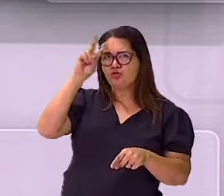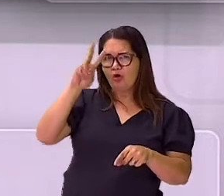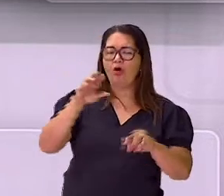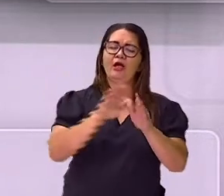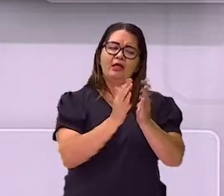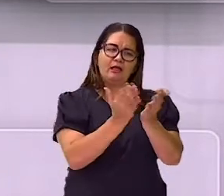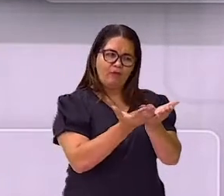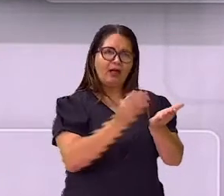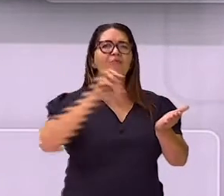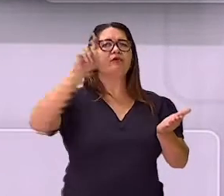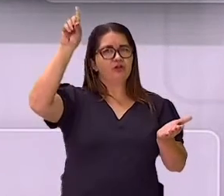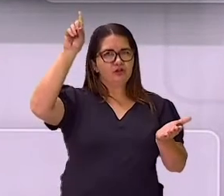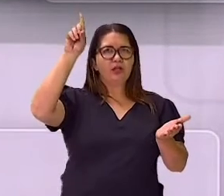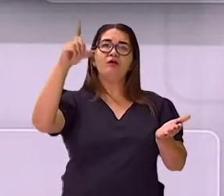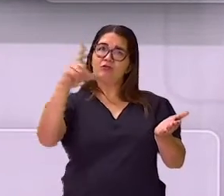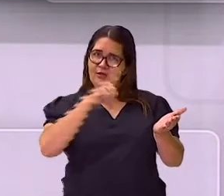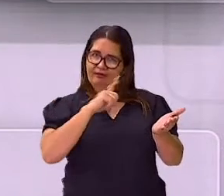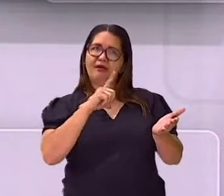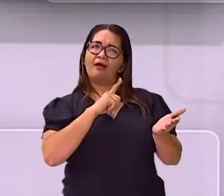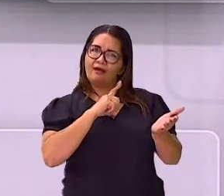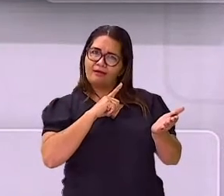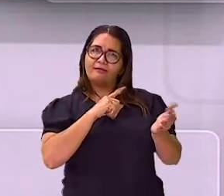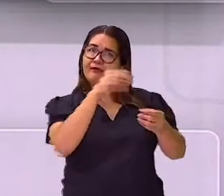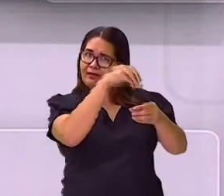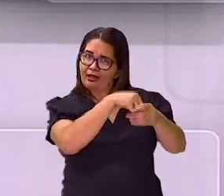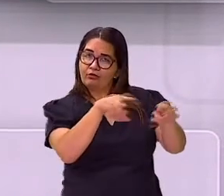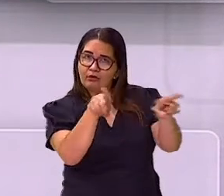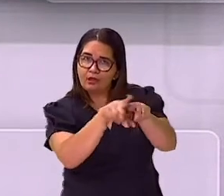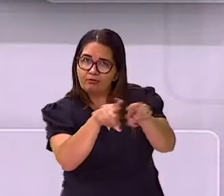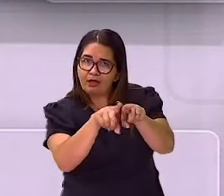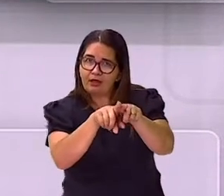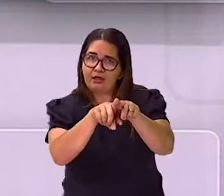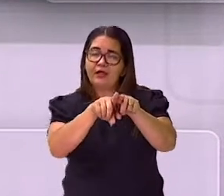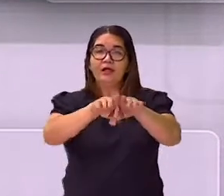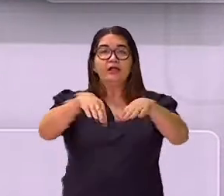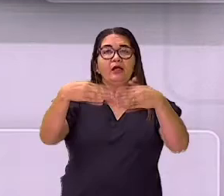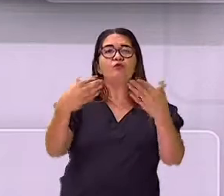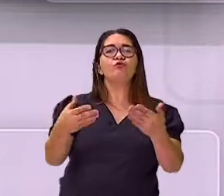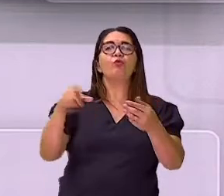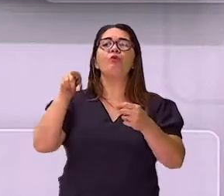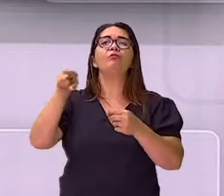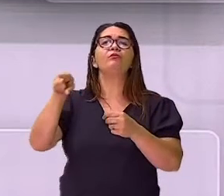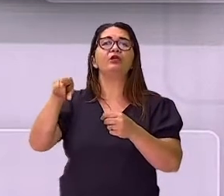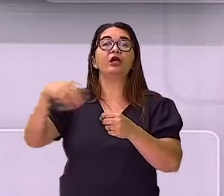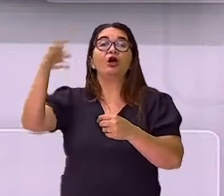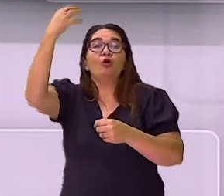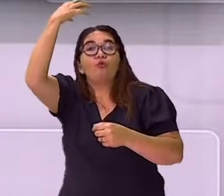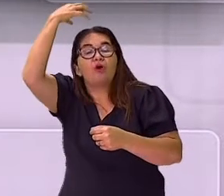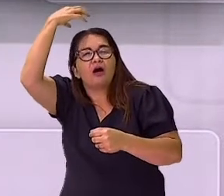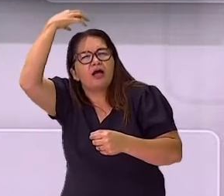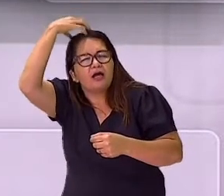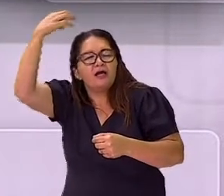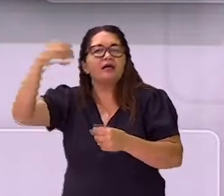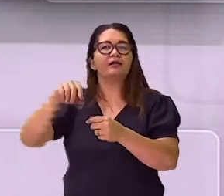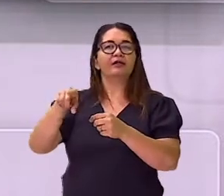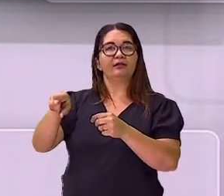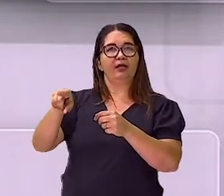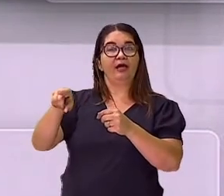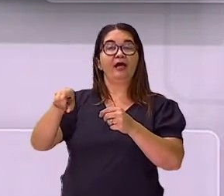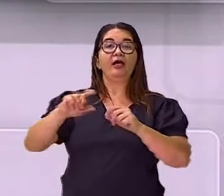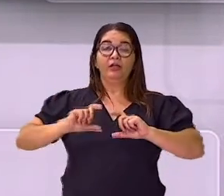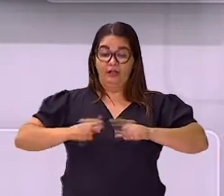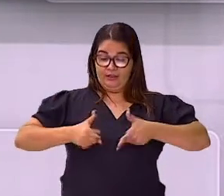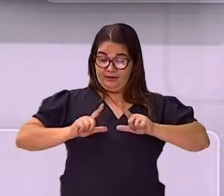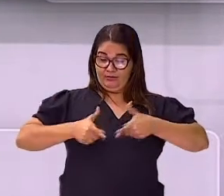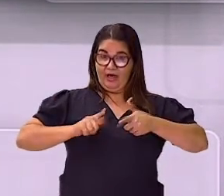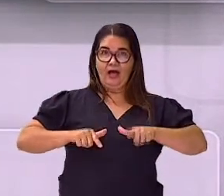onde o rei Nabucodonosor invadiu onde hoje é o Estado de Israel,